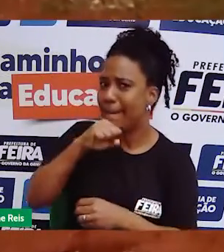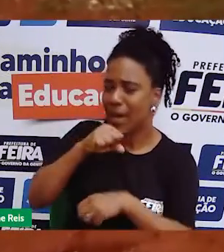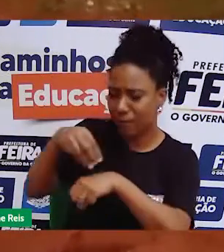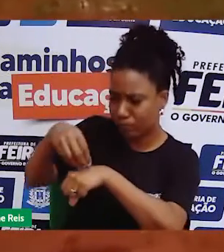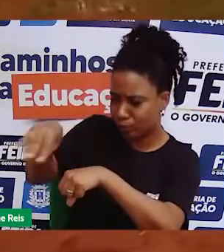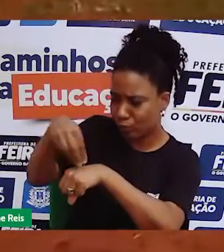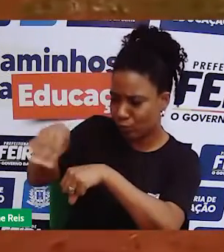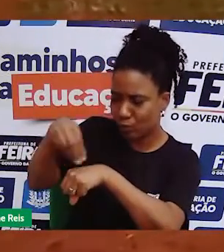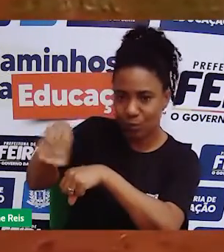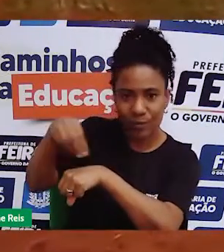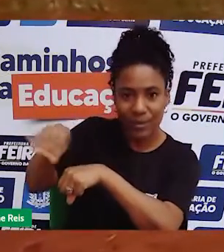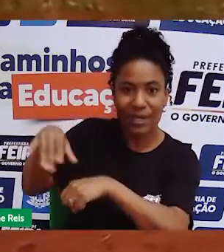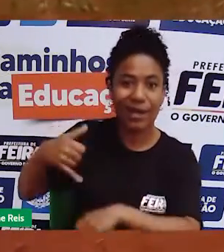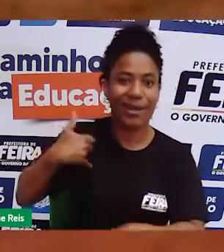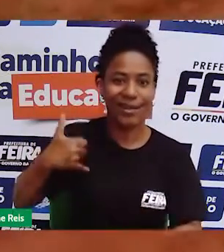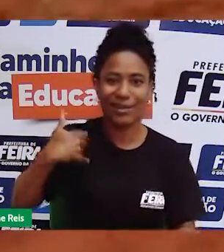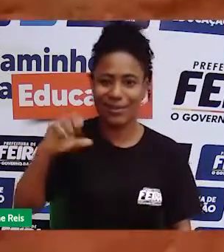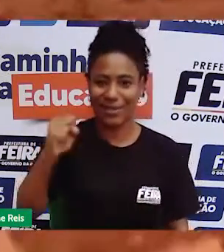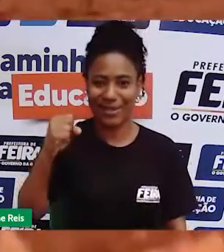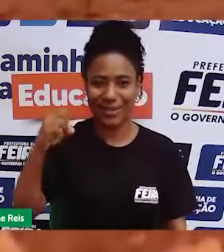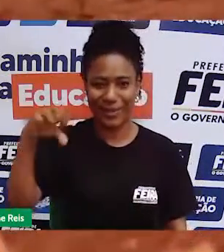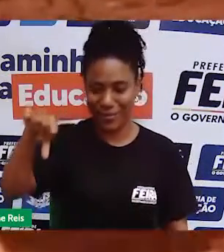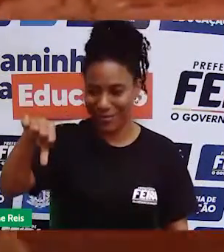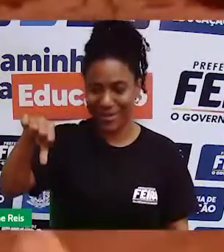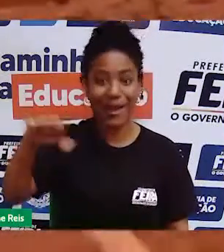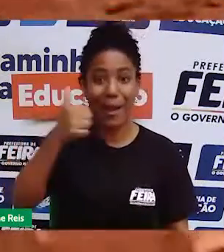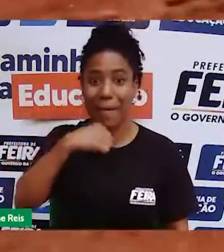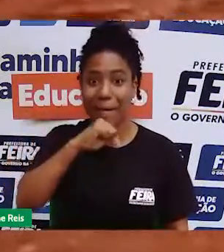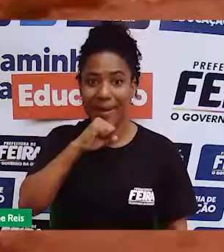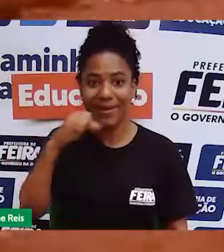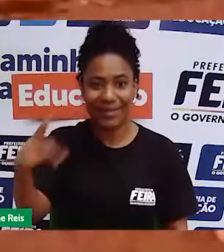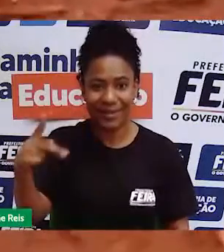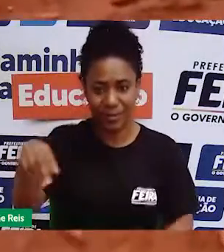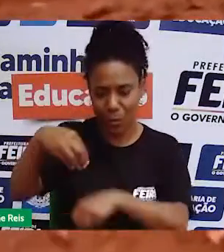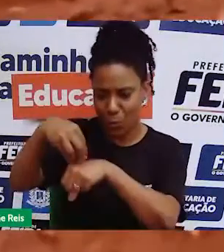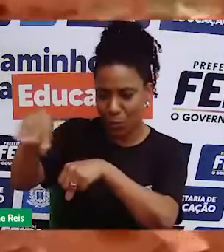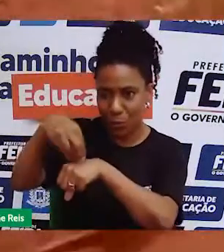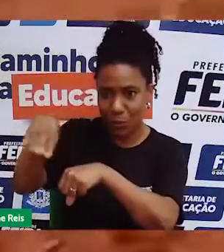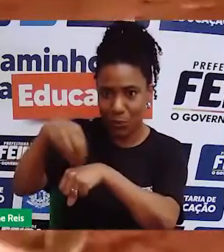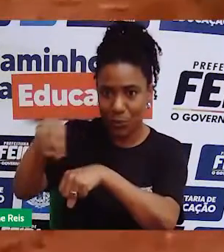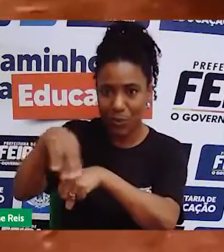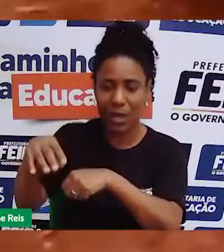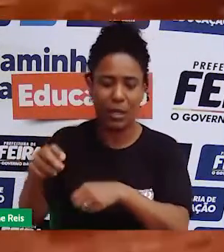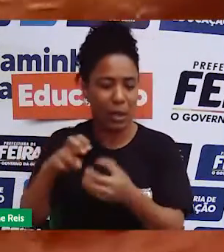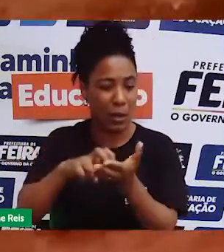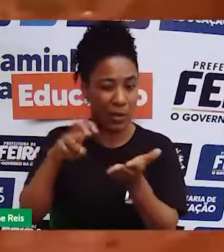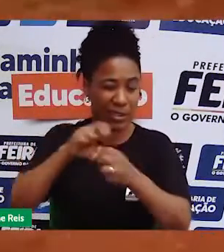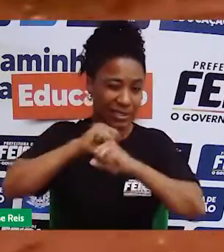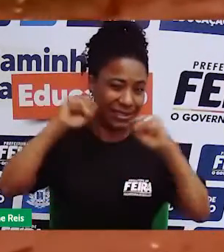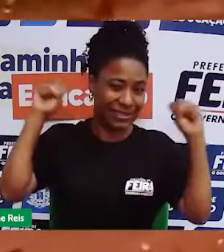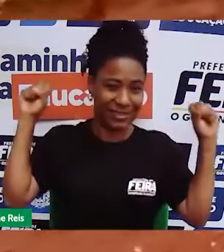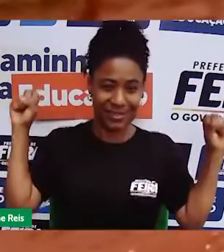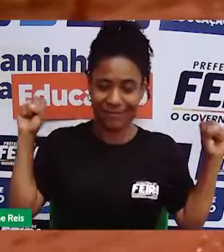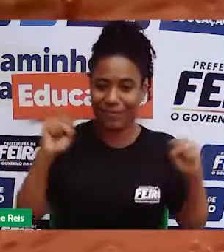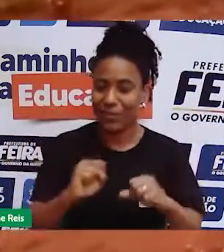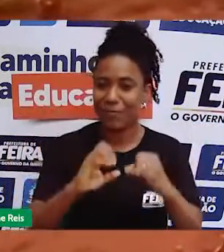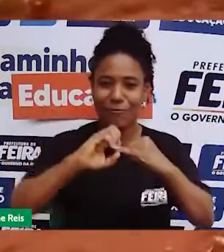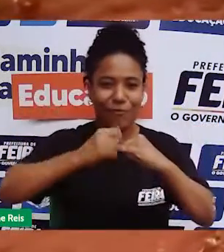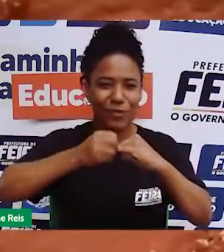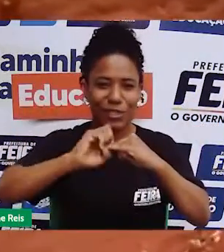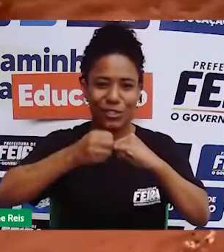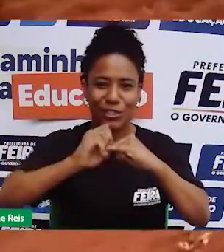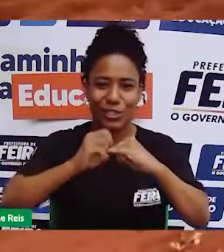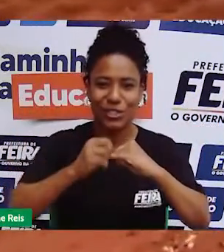tem 89 anos. Acorda cedo para cuidar da plantação de andu, um tipo de feijão. Ela tem uma fazenda